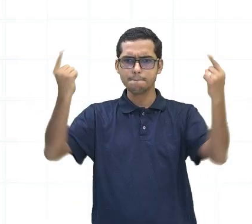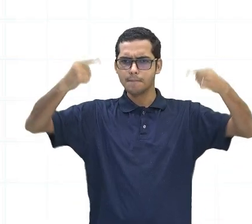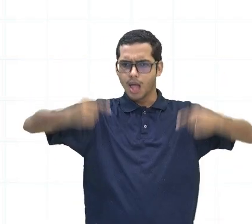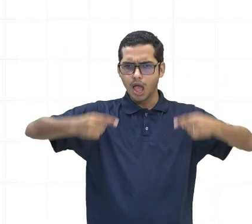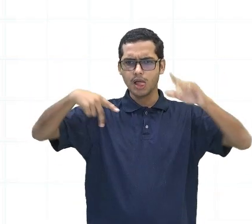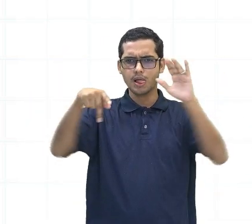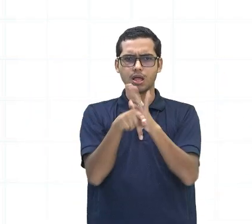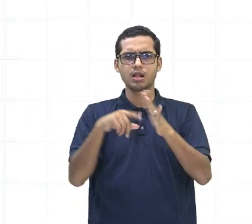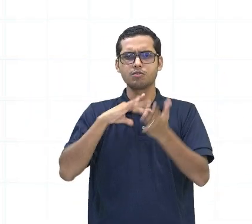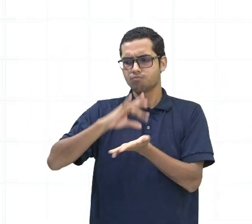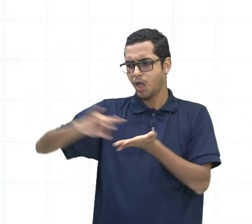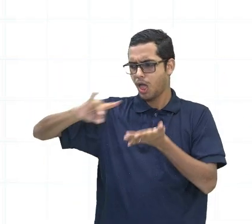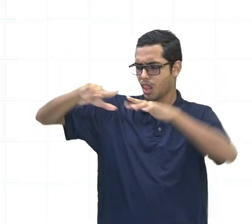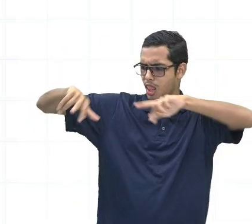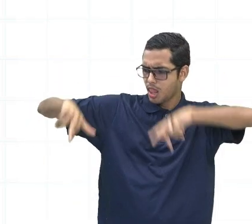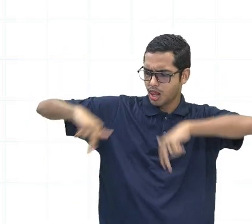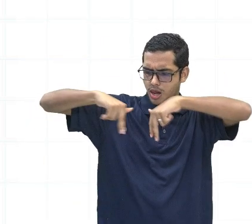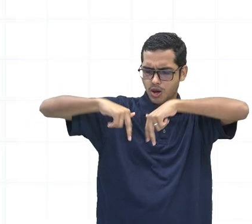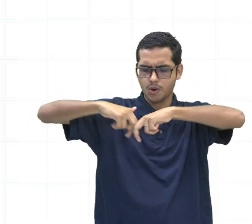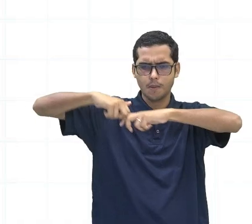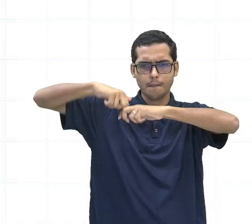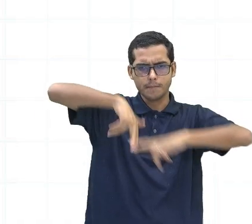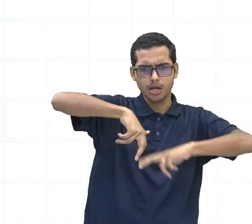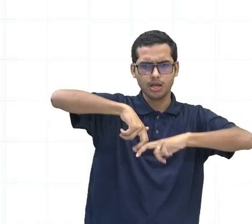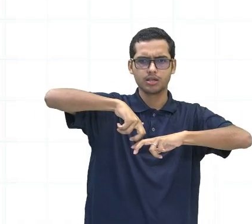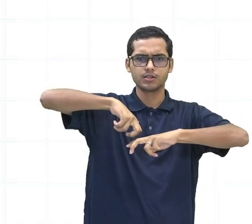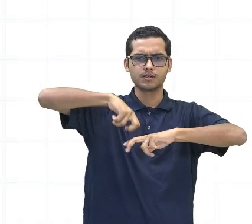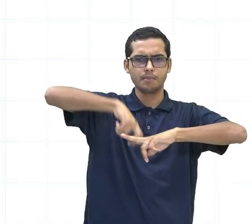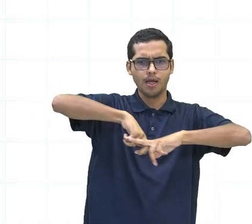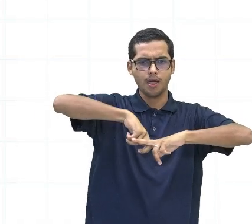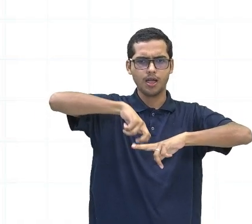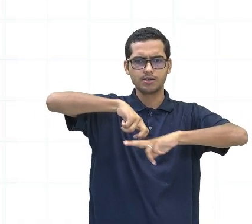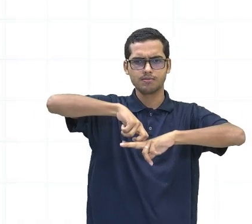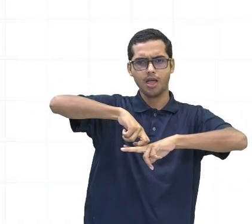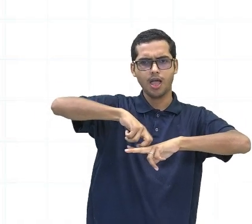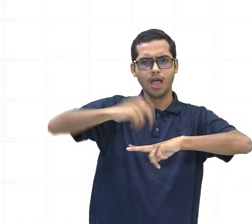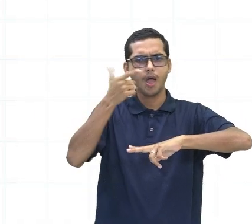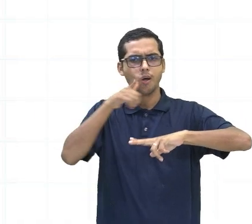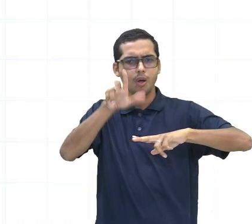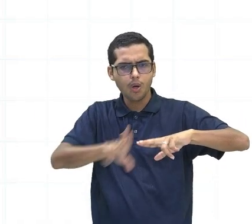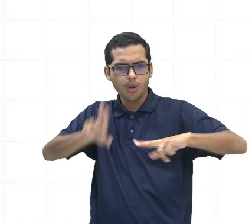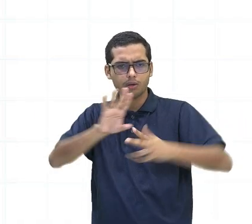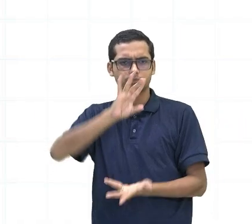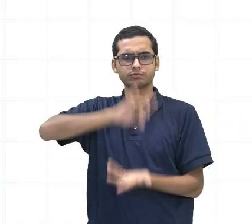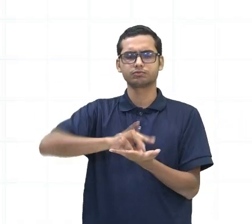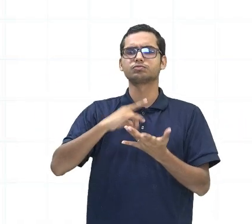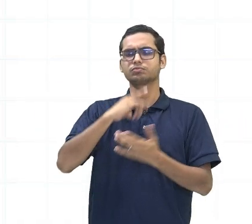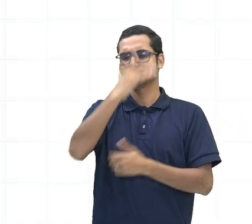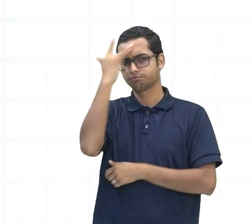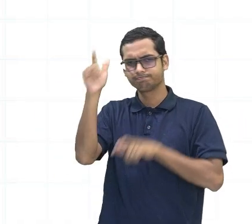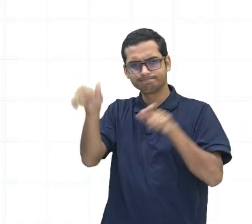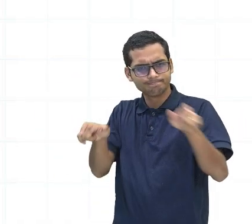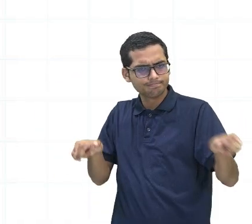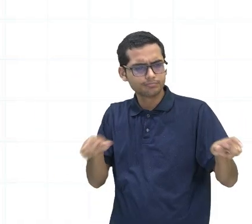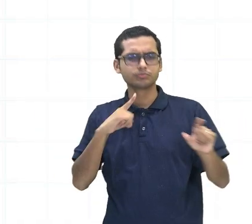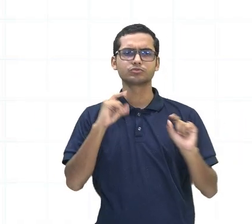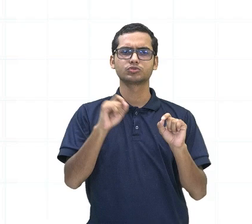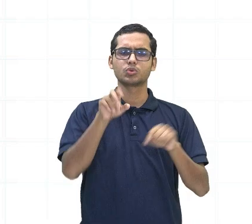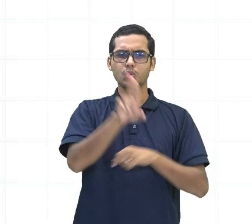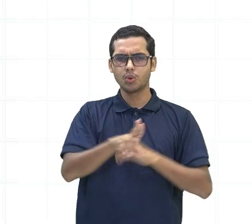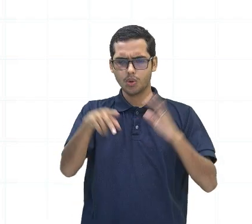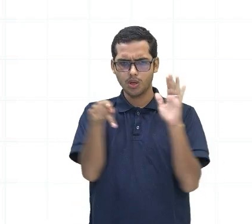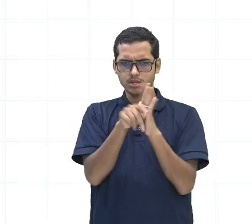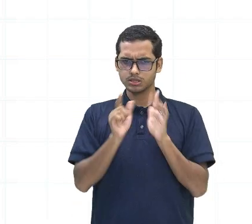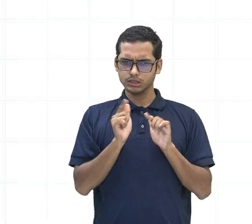que acontece mais ali ao solo. E para isso, eles vão utilizar, os atletas, né, vão utilizar golpes